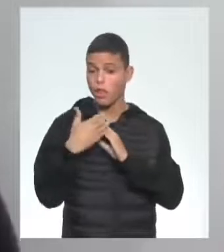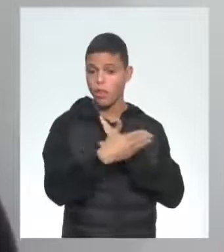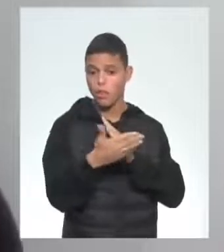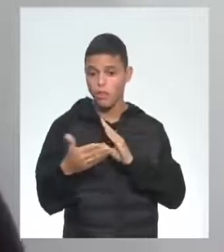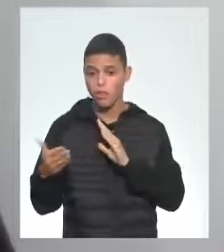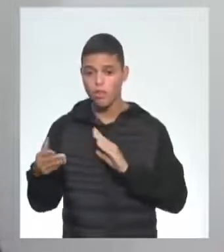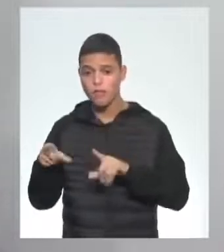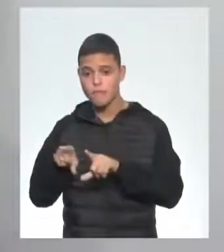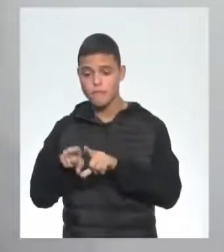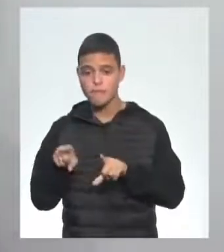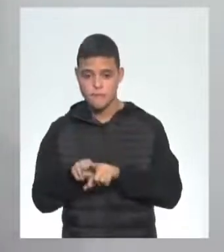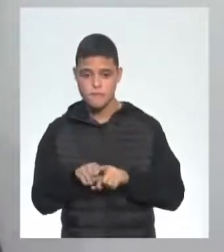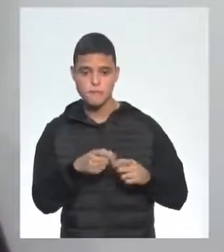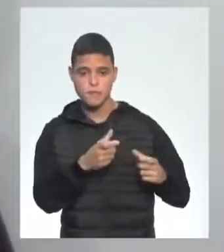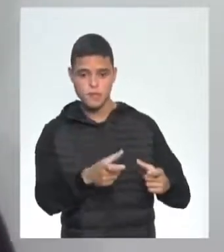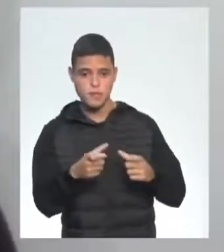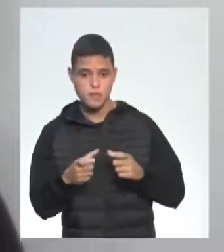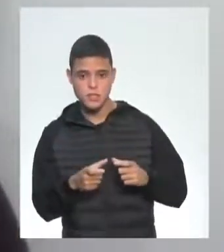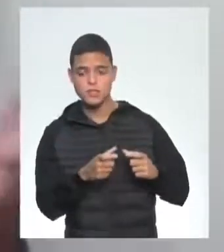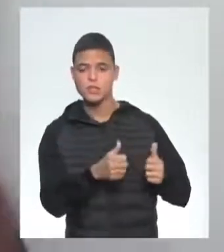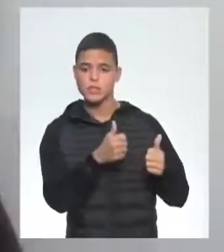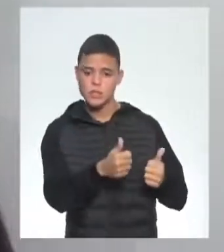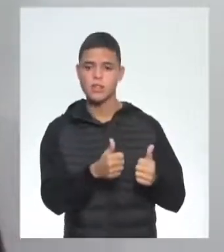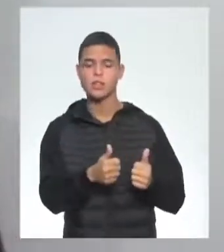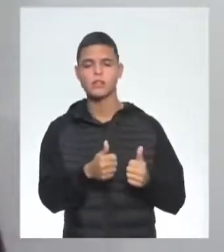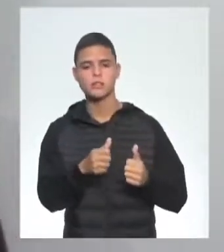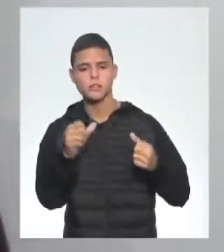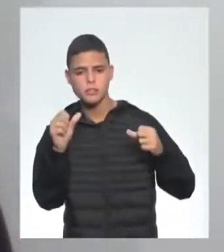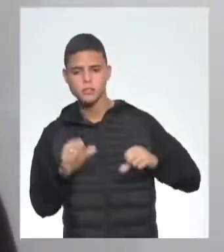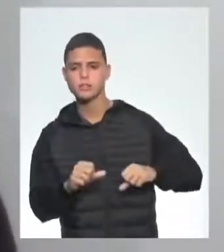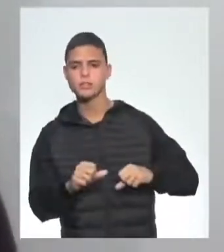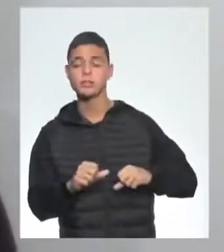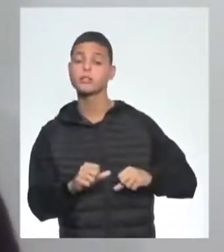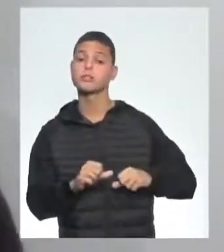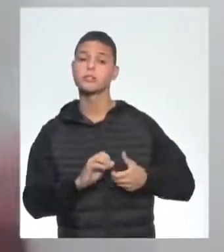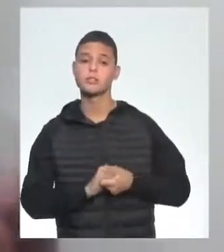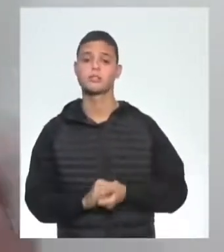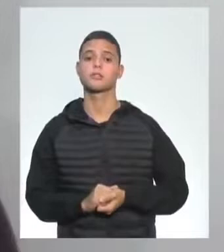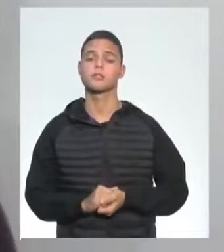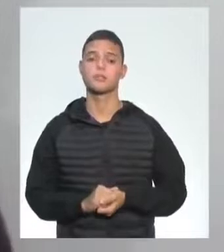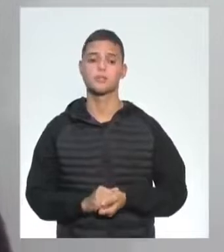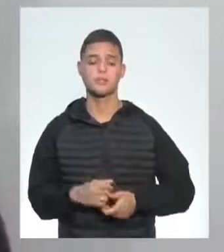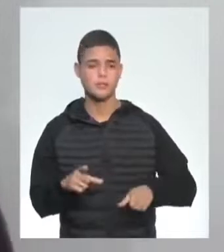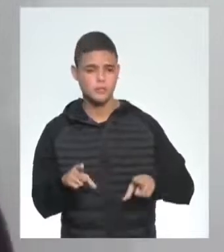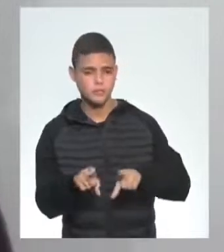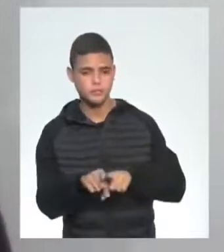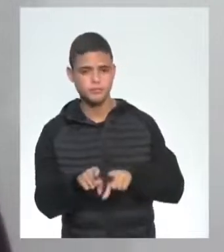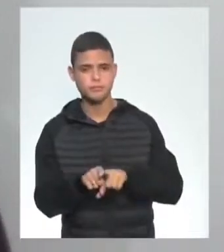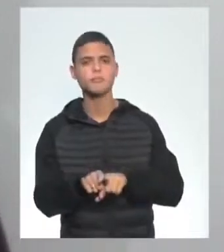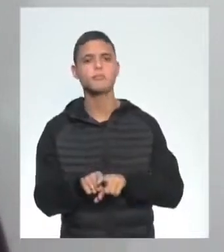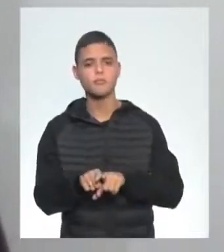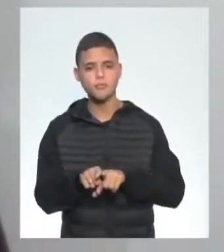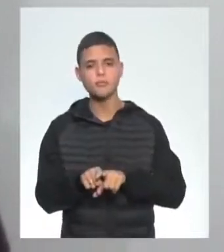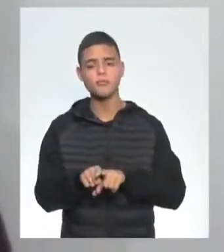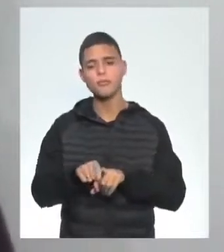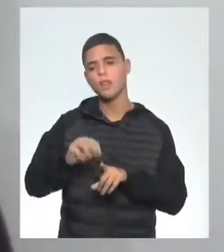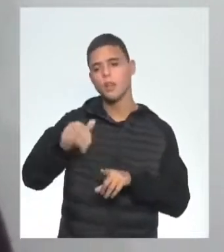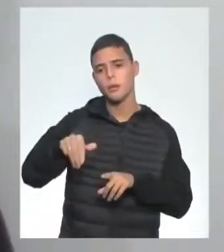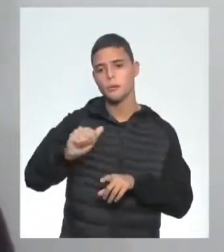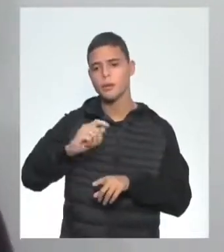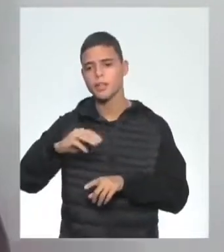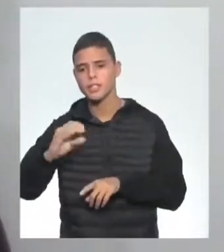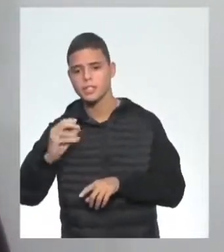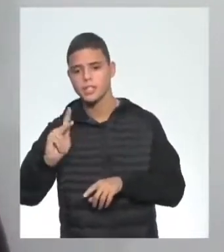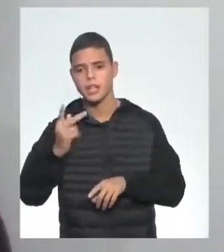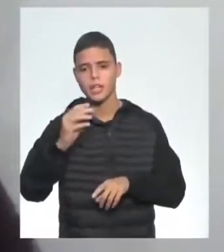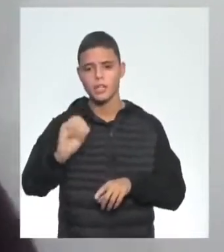cidade bem ou mal administrada na vida da pessoa. Antes de começar a aula, você falou para mim sobre o Machado de Assis, né? Como Sim.